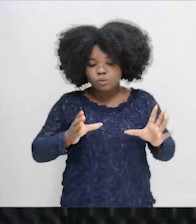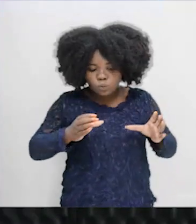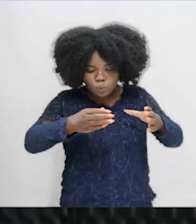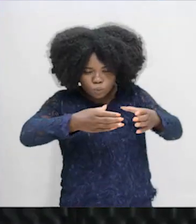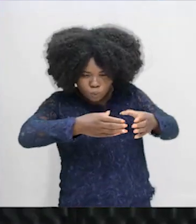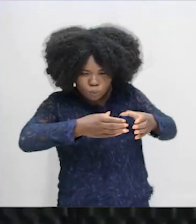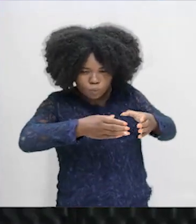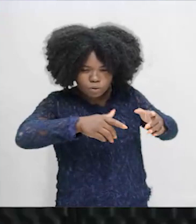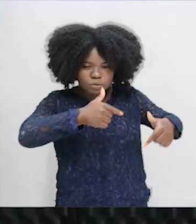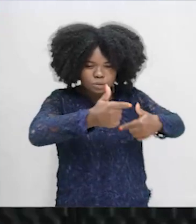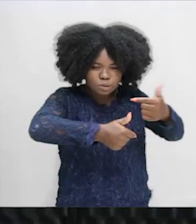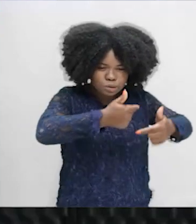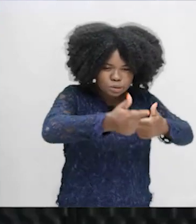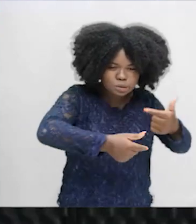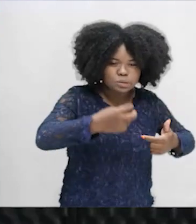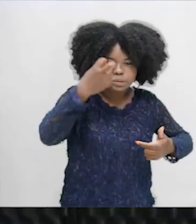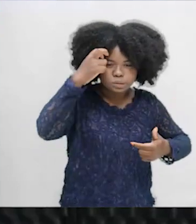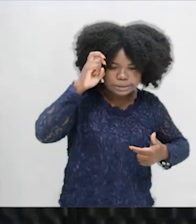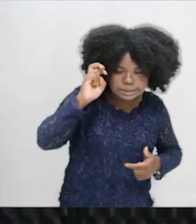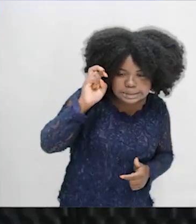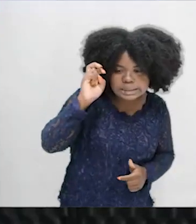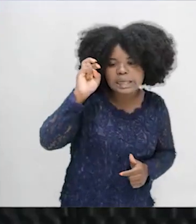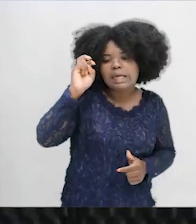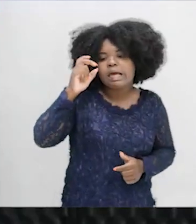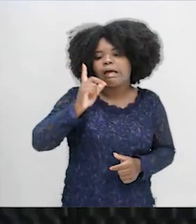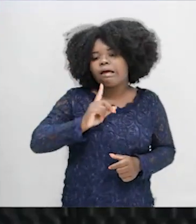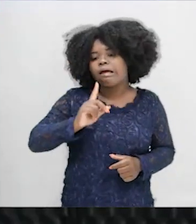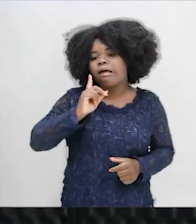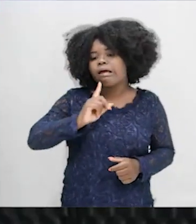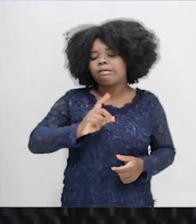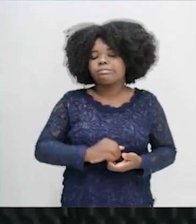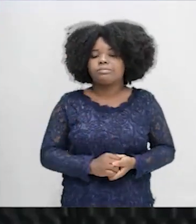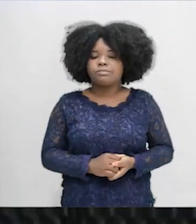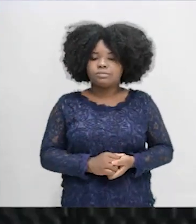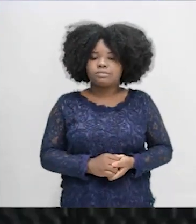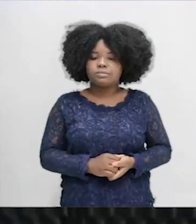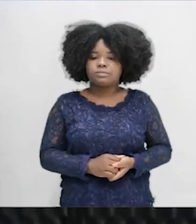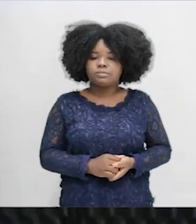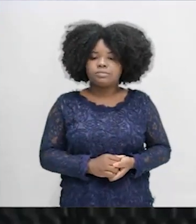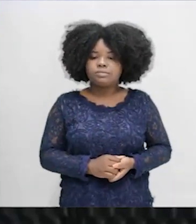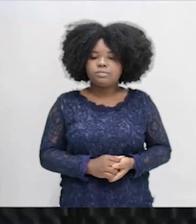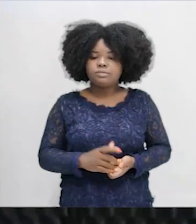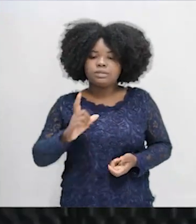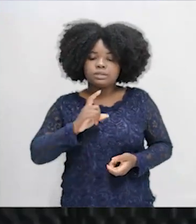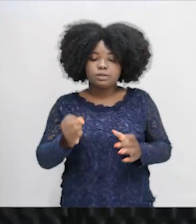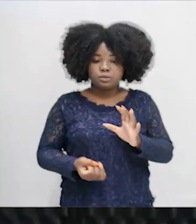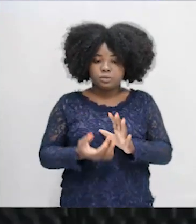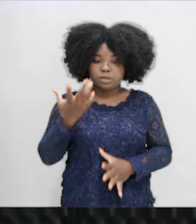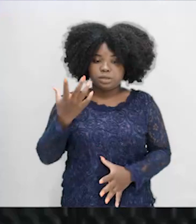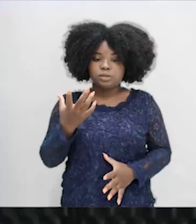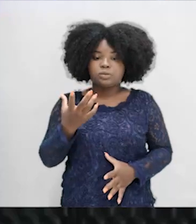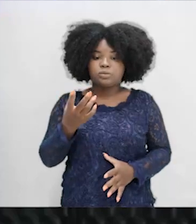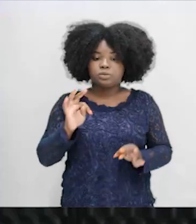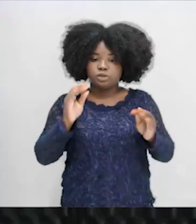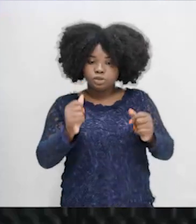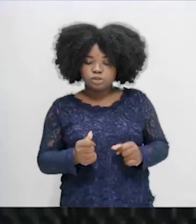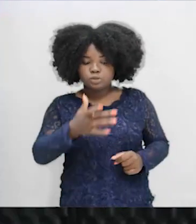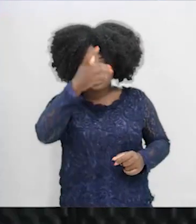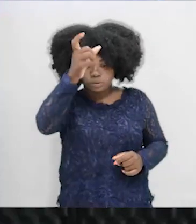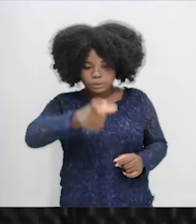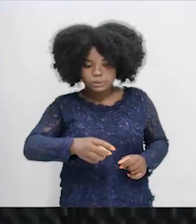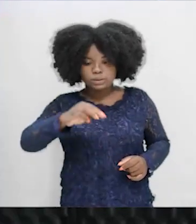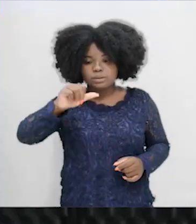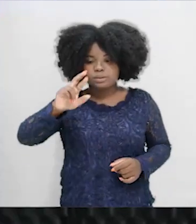resistência negra nos Estados Unidos, e aí o Stan Lee, que é o criador de todos os personagens da Marvel, não queria que isso